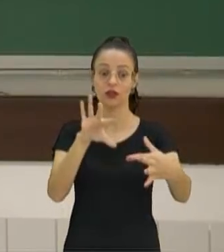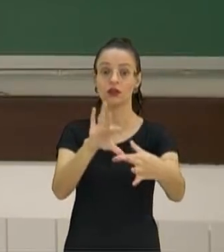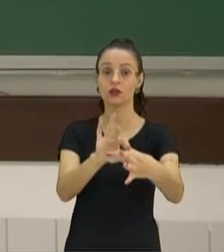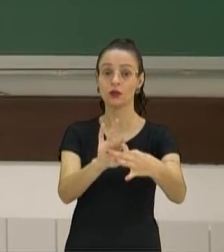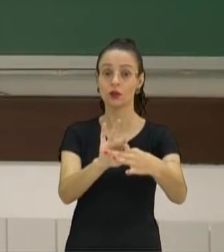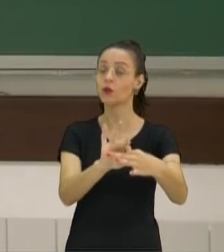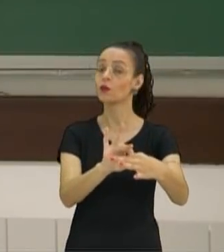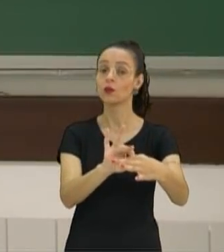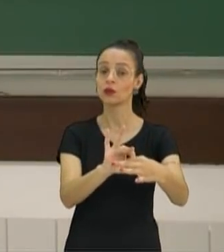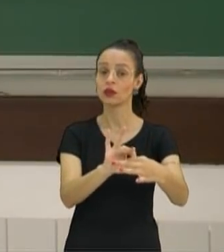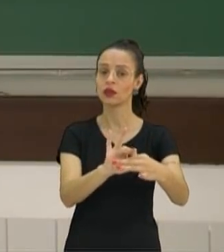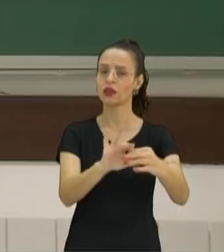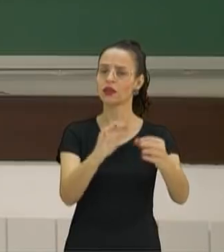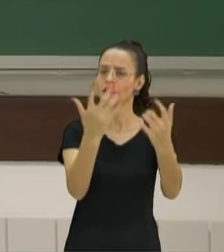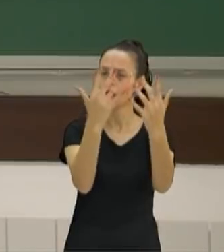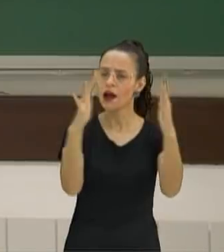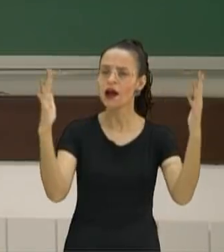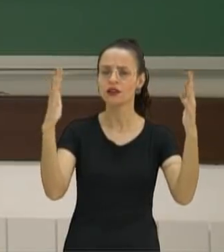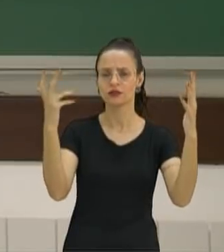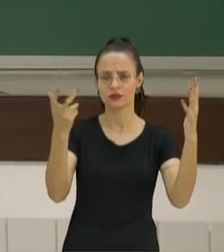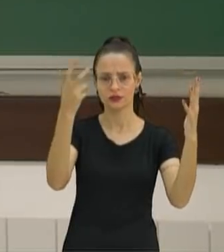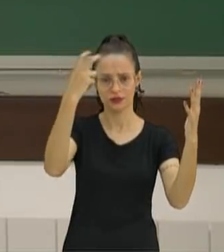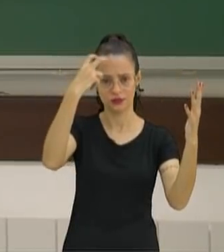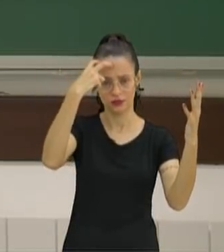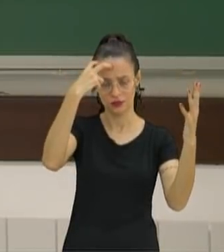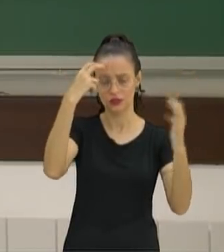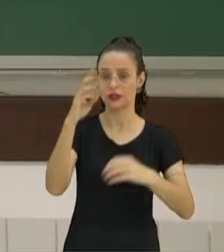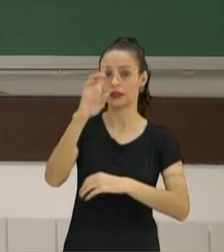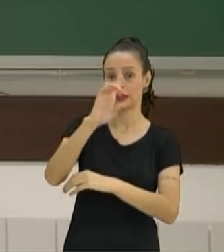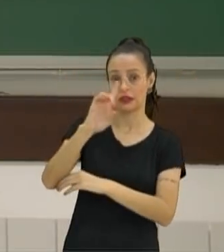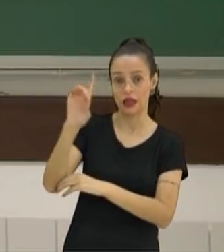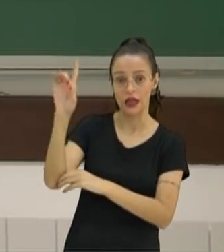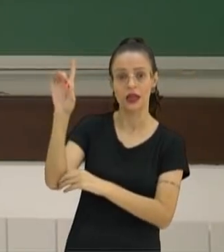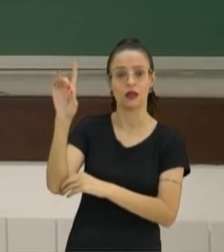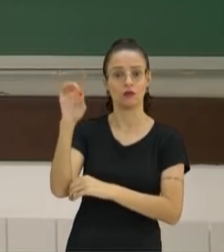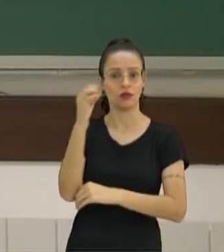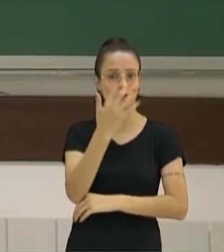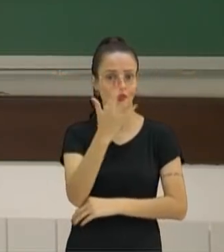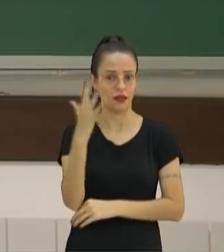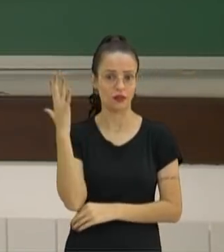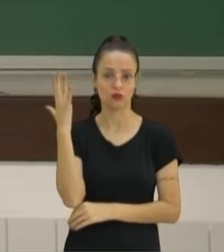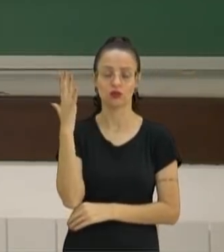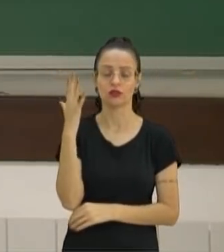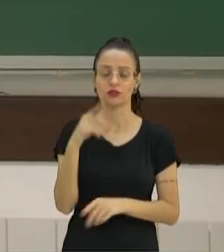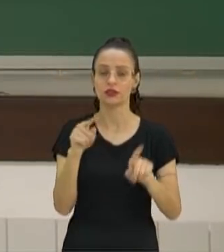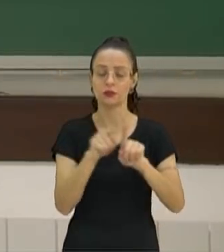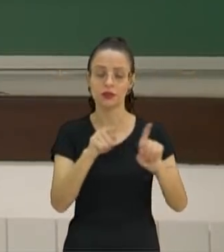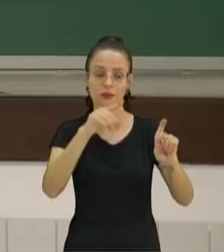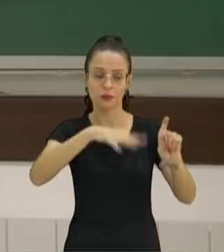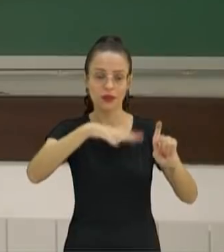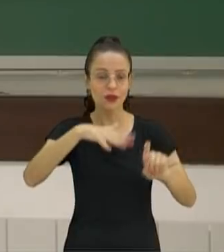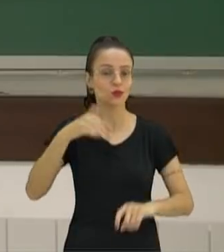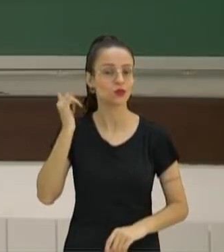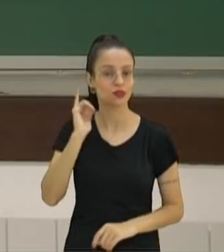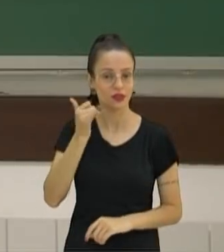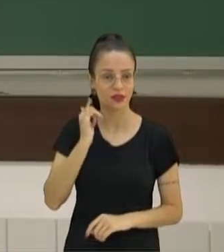os elementos da cultura e também dos deuses e da natureza e dos mitos e das